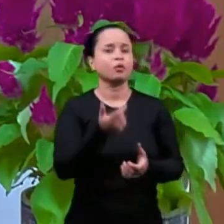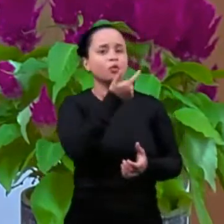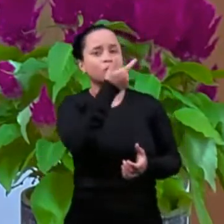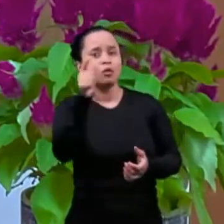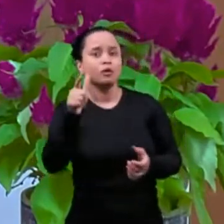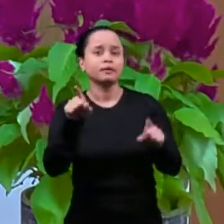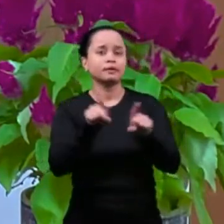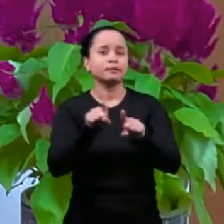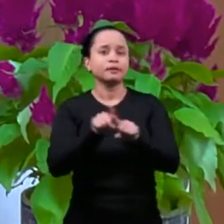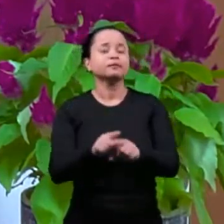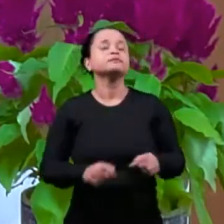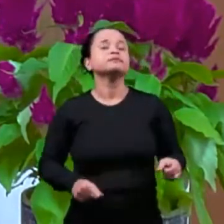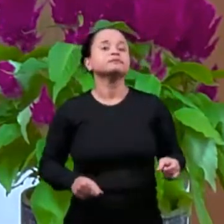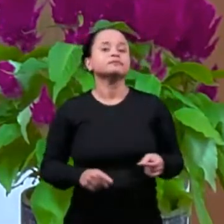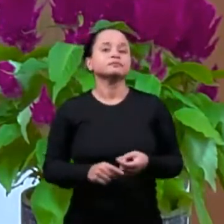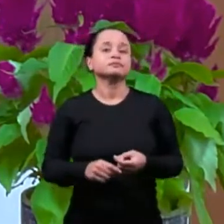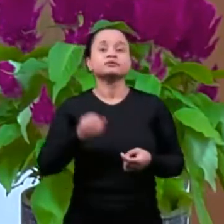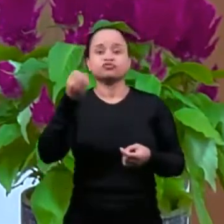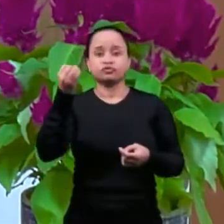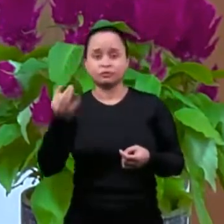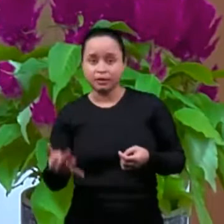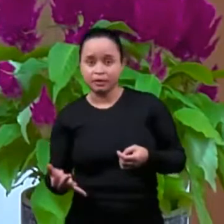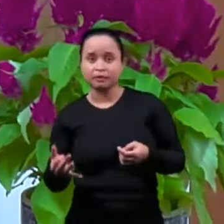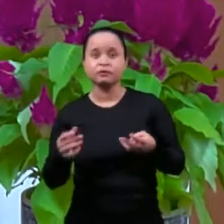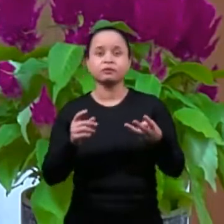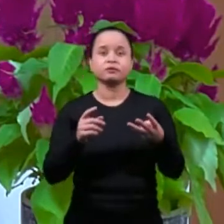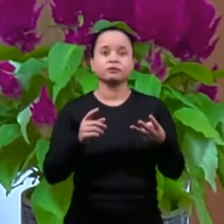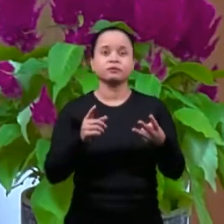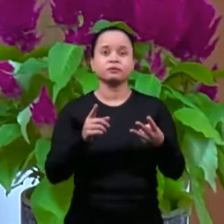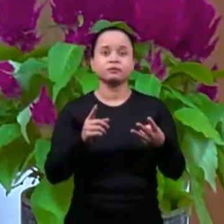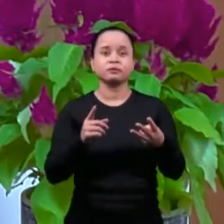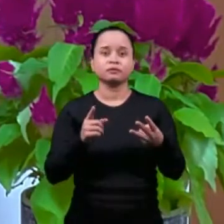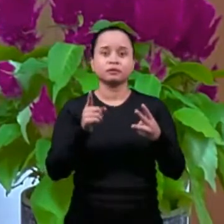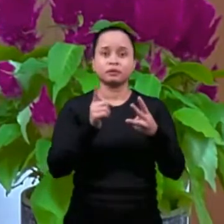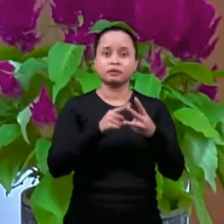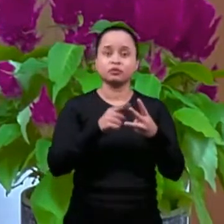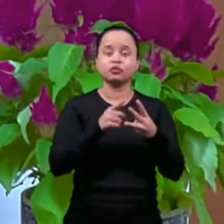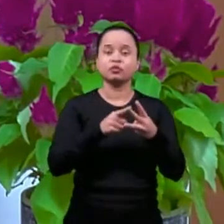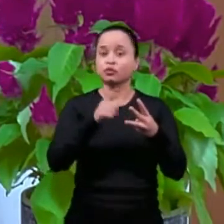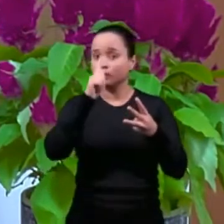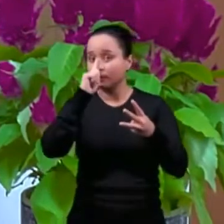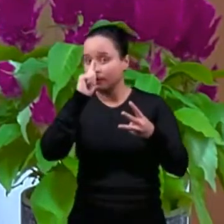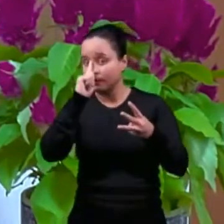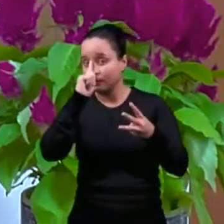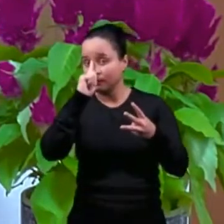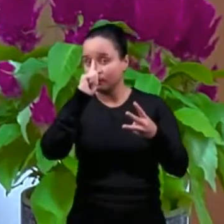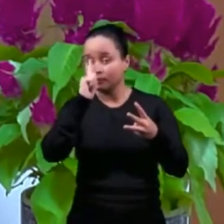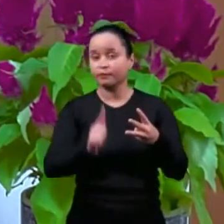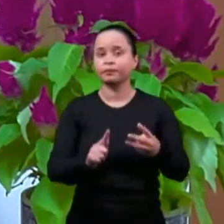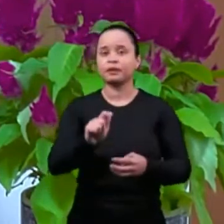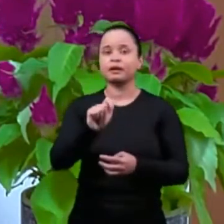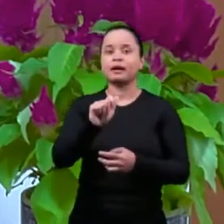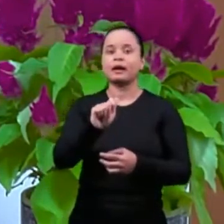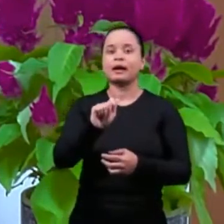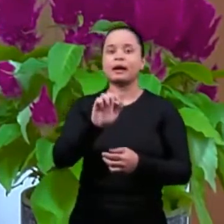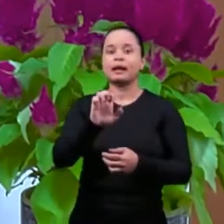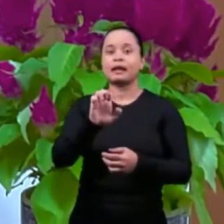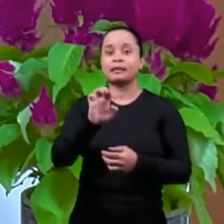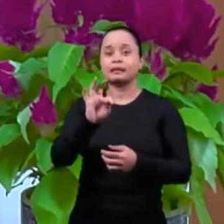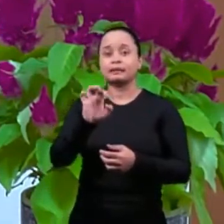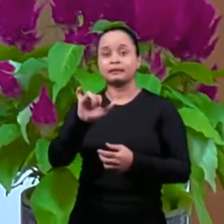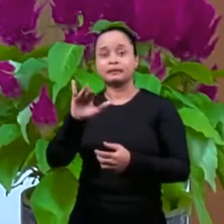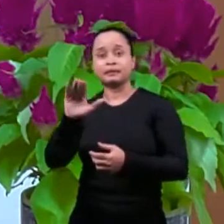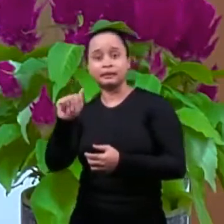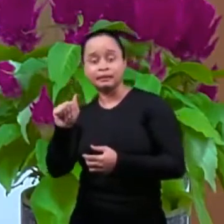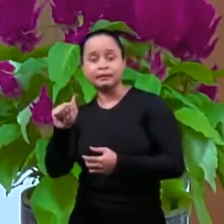não é, como essa, já falei, dos gregos, a aletheia, não é, que era a verdade finita,